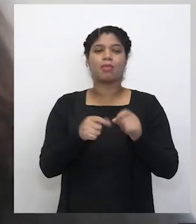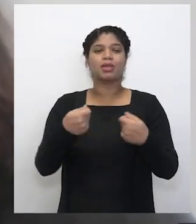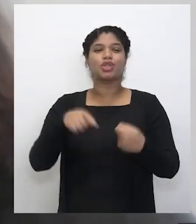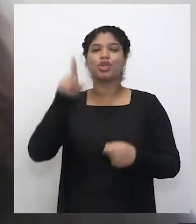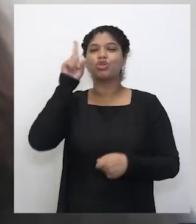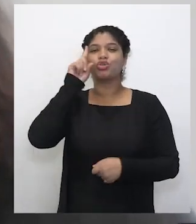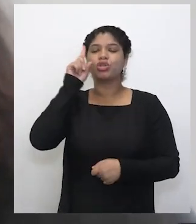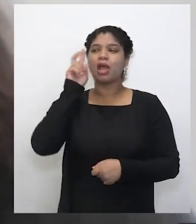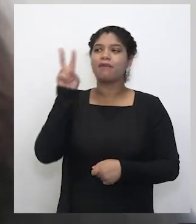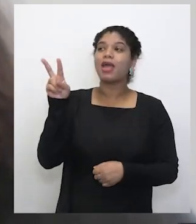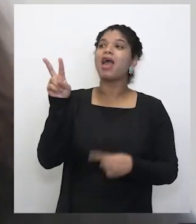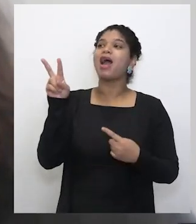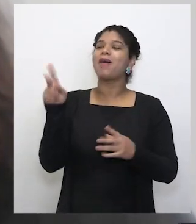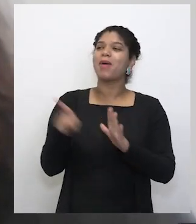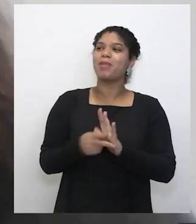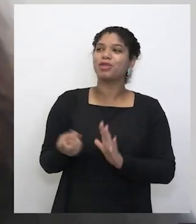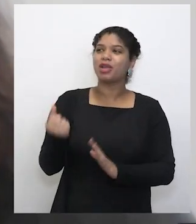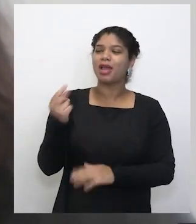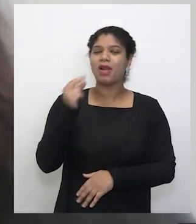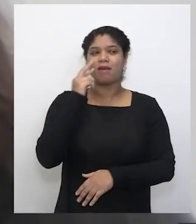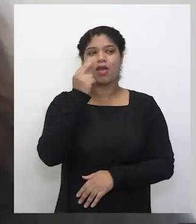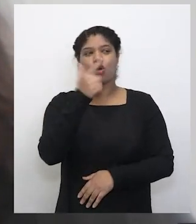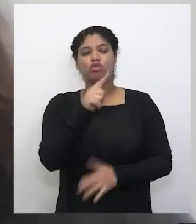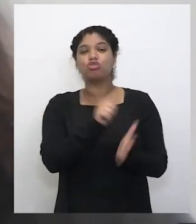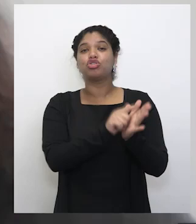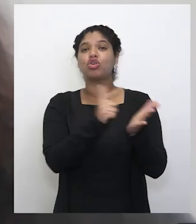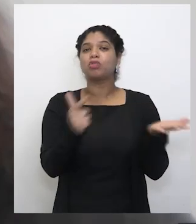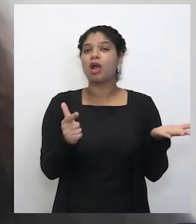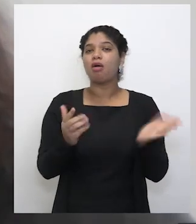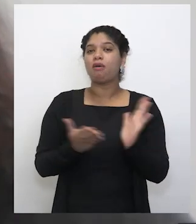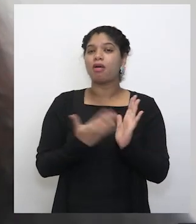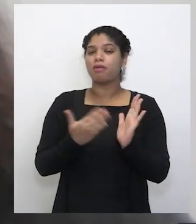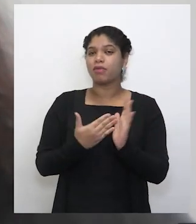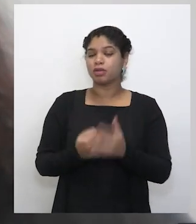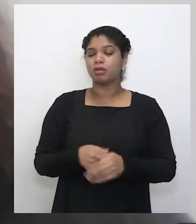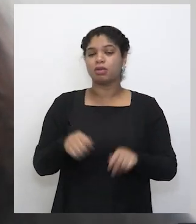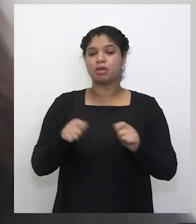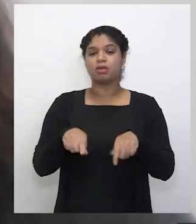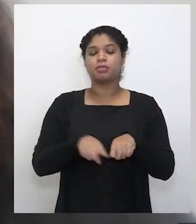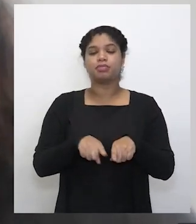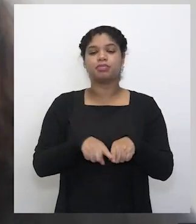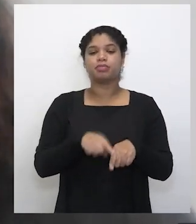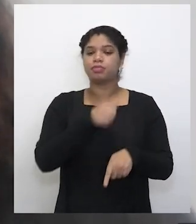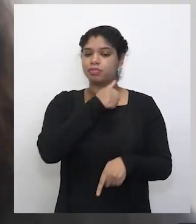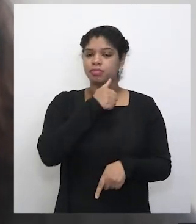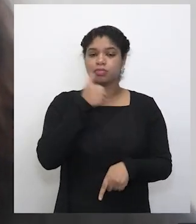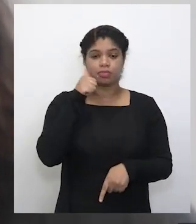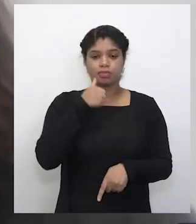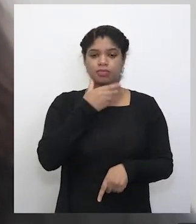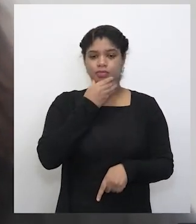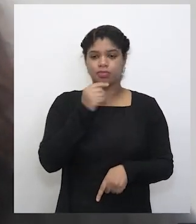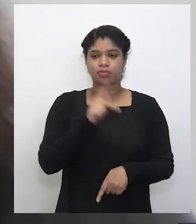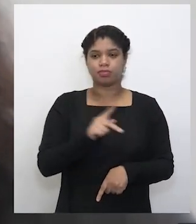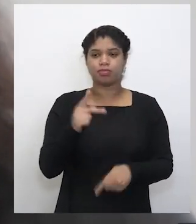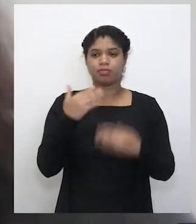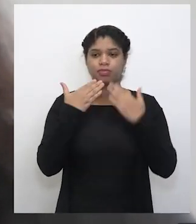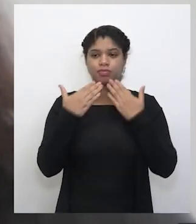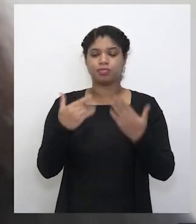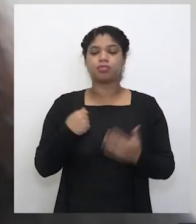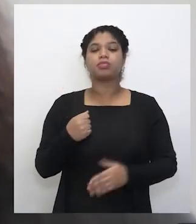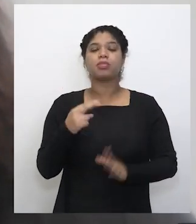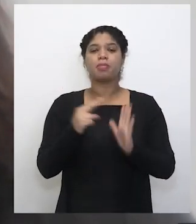Essas crianças podem ter noção, a professora pode apresentar as notas,